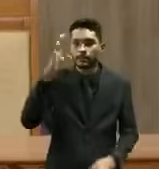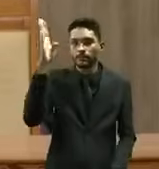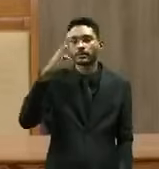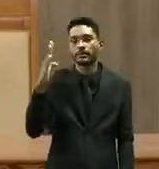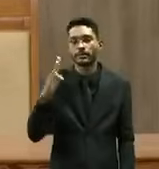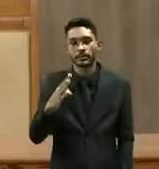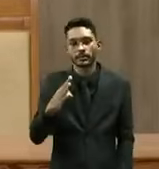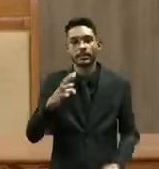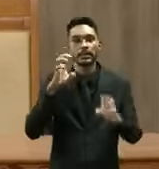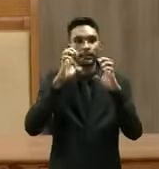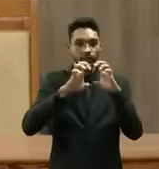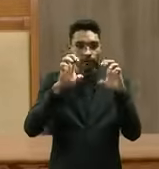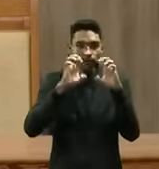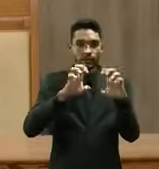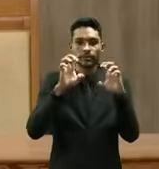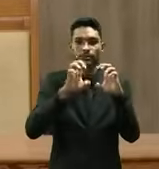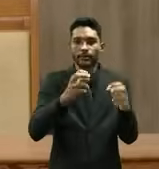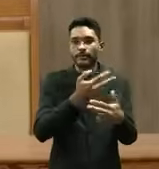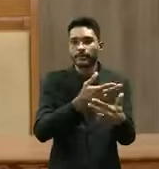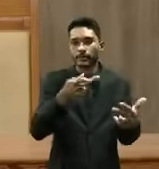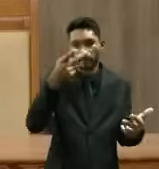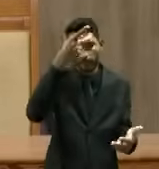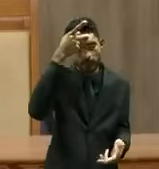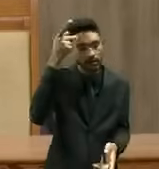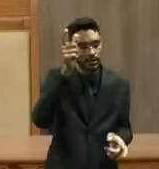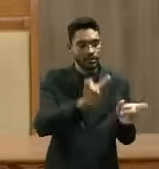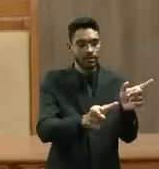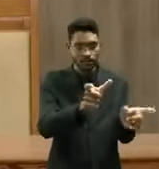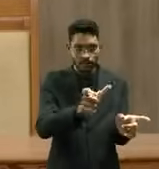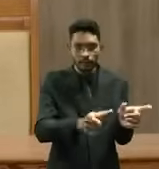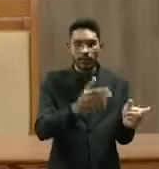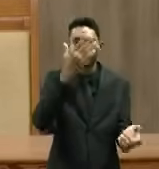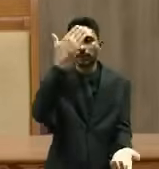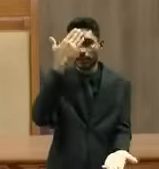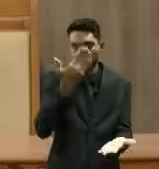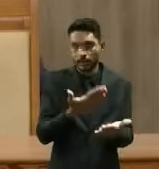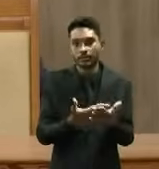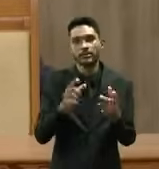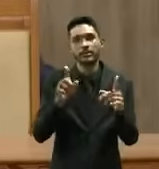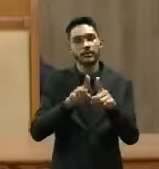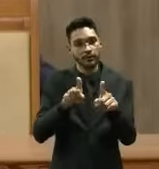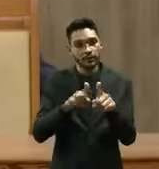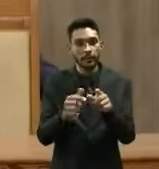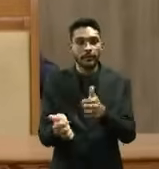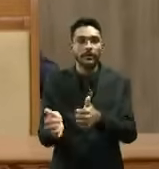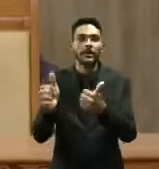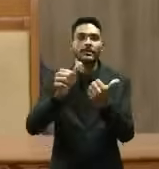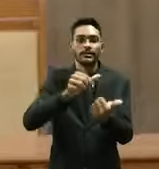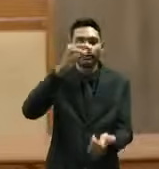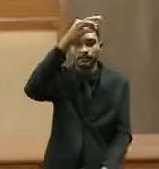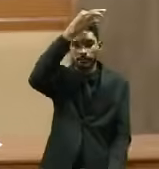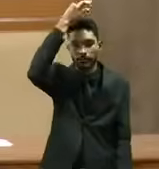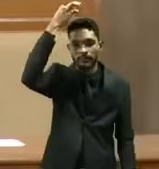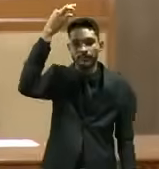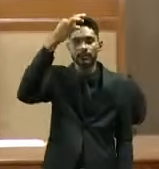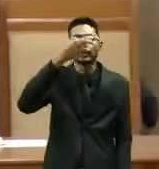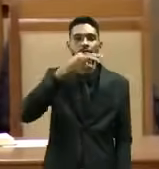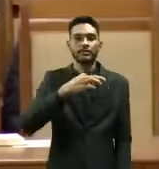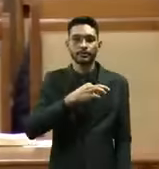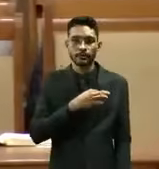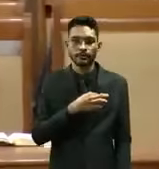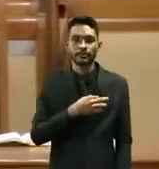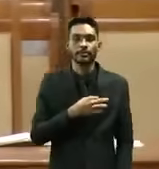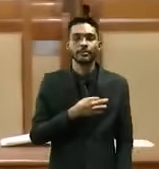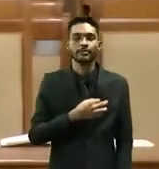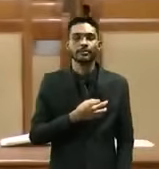muitos creram e alguns foram batizados com o Espírito Santo mas surgiu a Igreja Congregação Cristã no